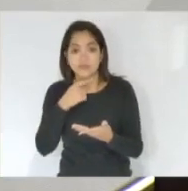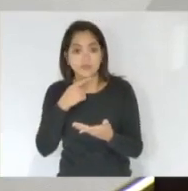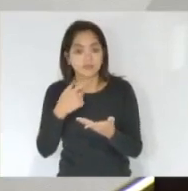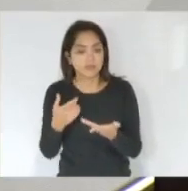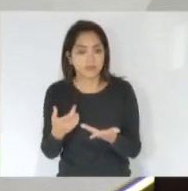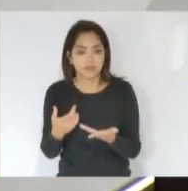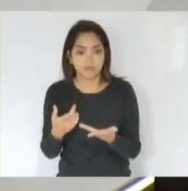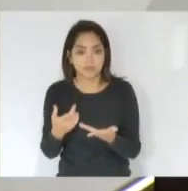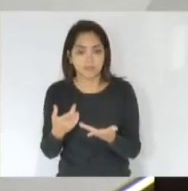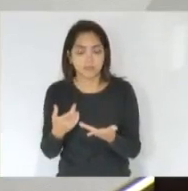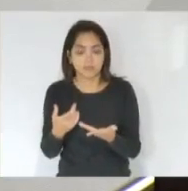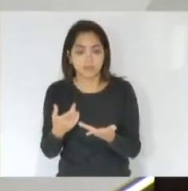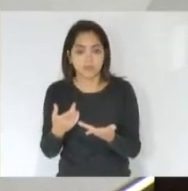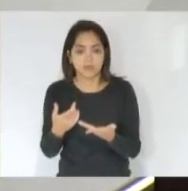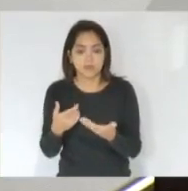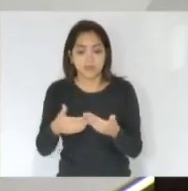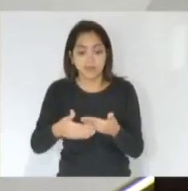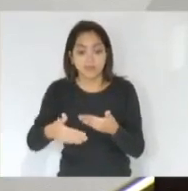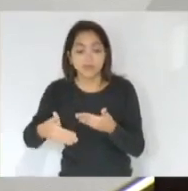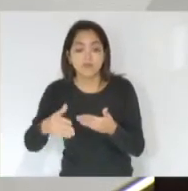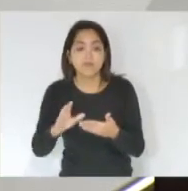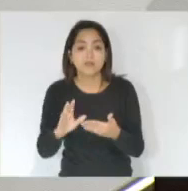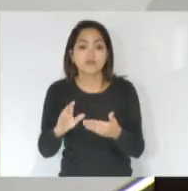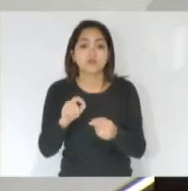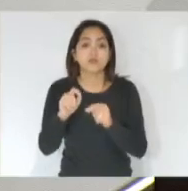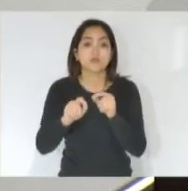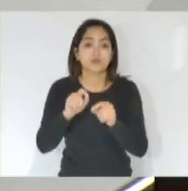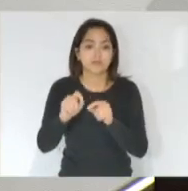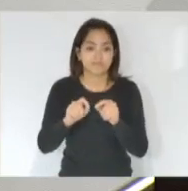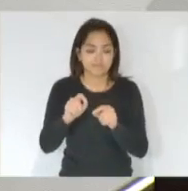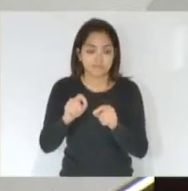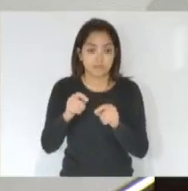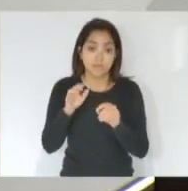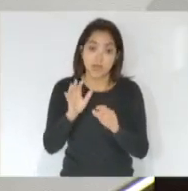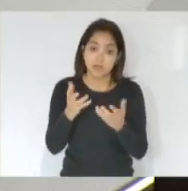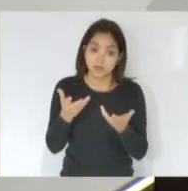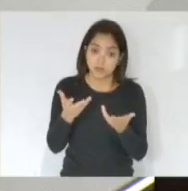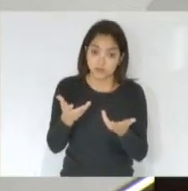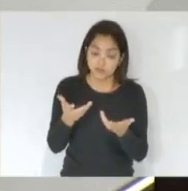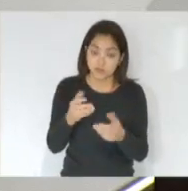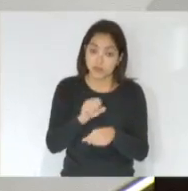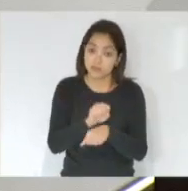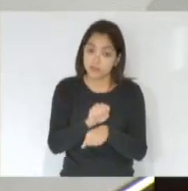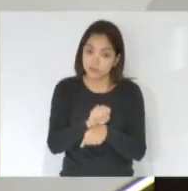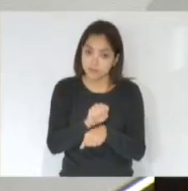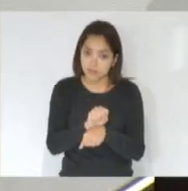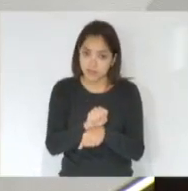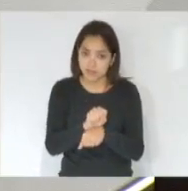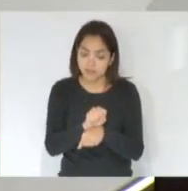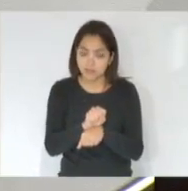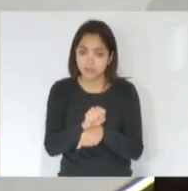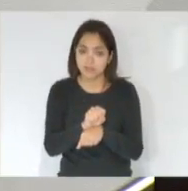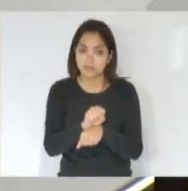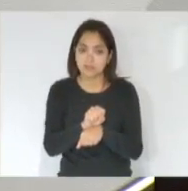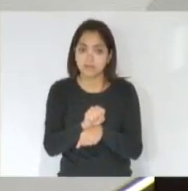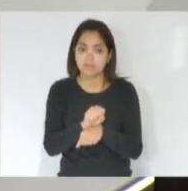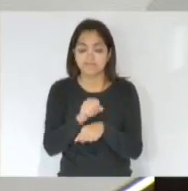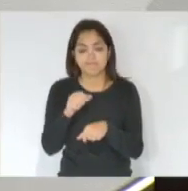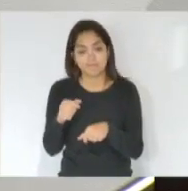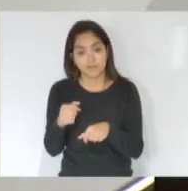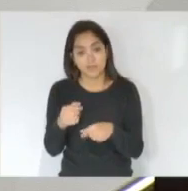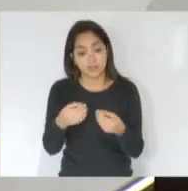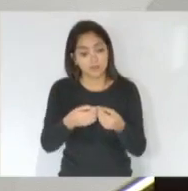arrebentar. O que se espera é que não seja em desfavor do